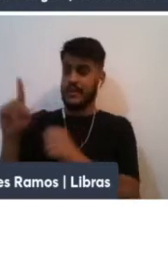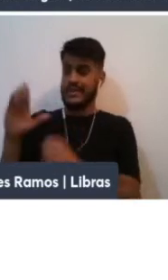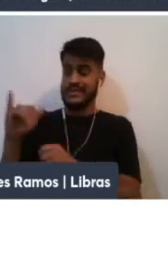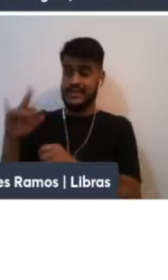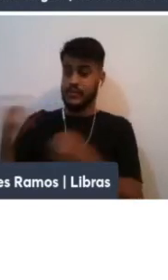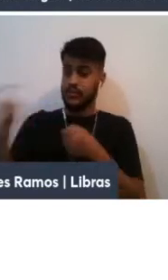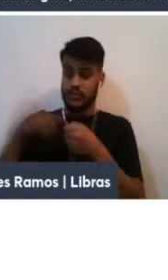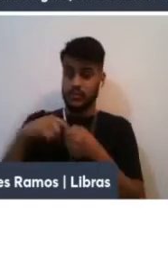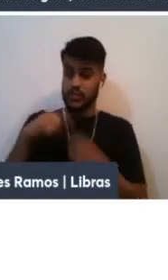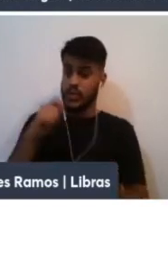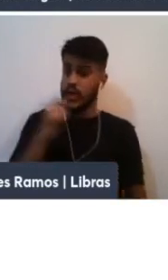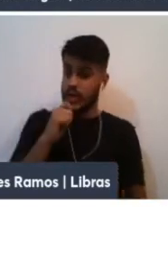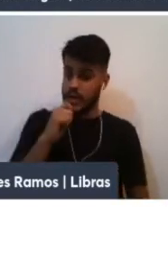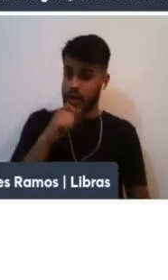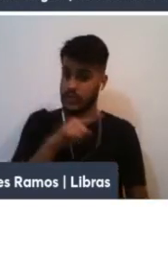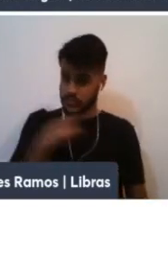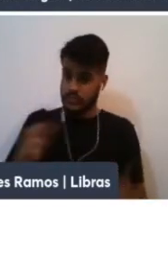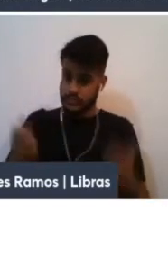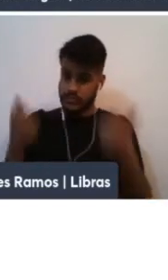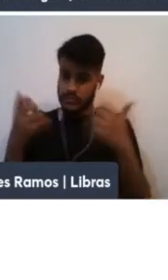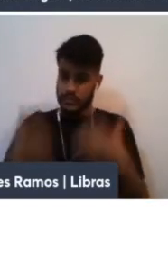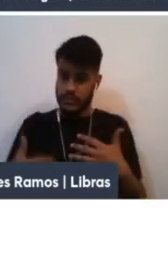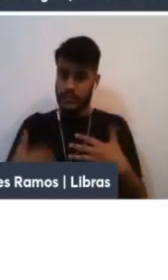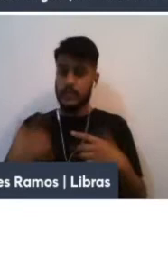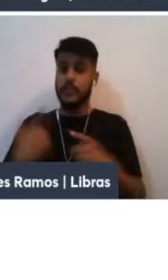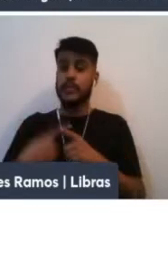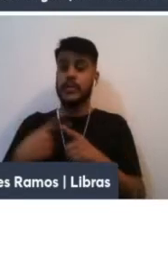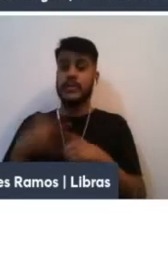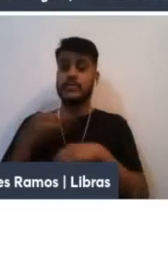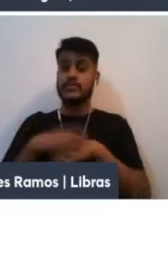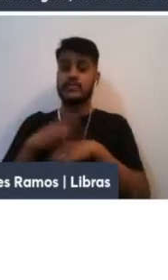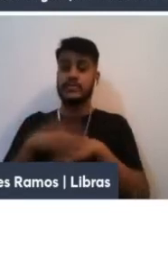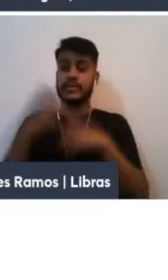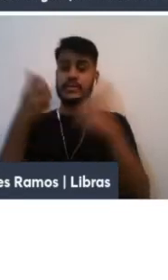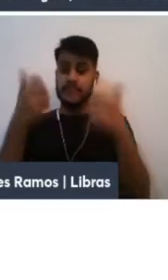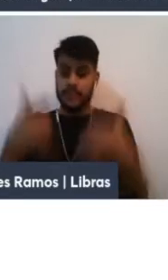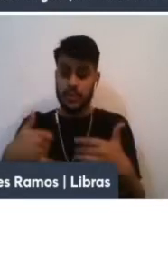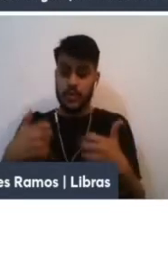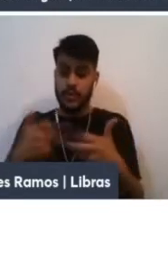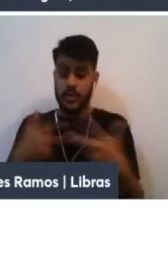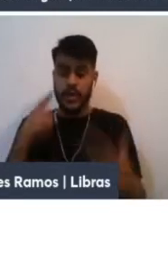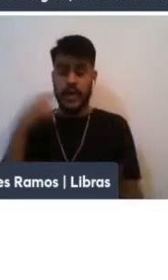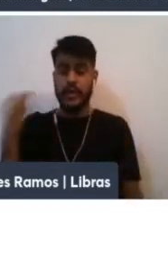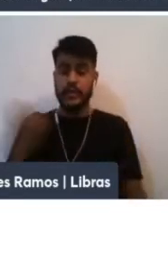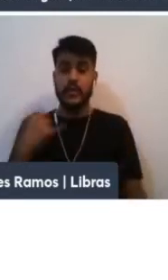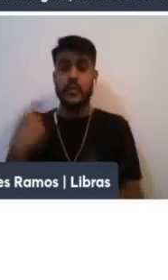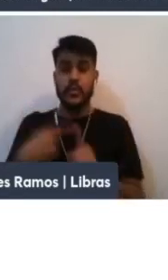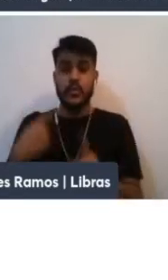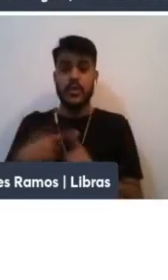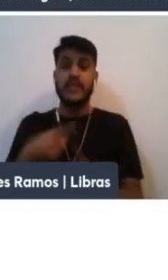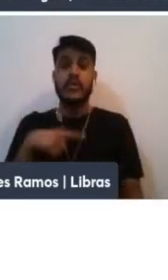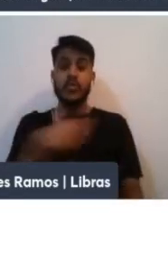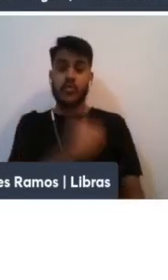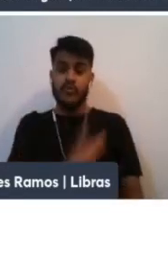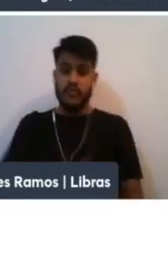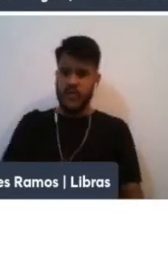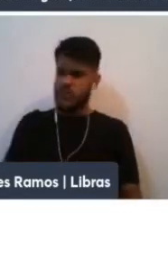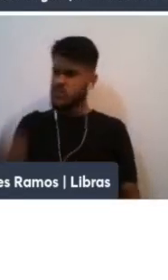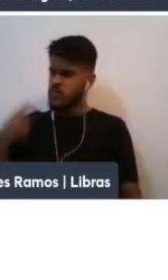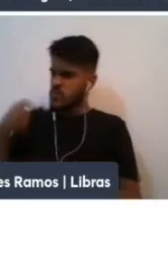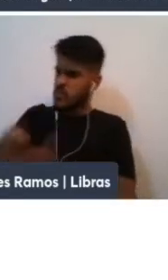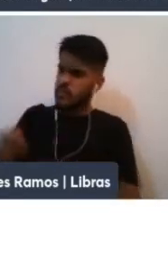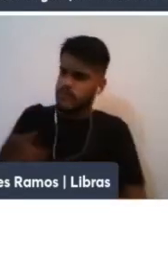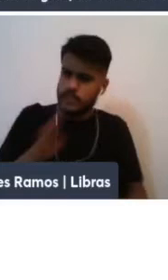acho que você traz um ponto interessante aí, né? Porque na época da ditadura a gente viu uma censura de Estado muito mais marcada, mas ao mesmo tempo